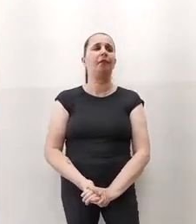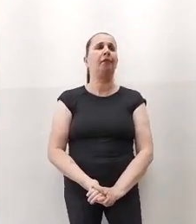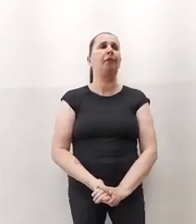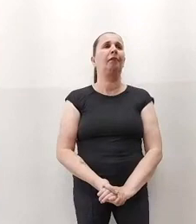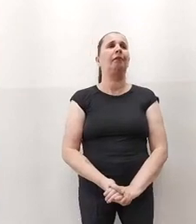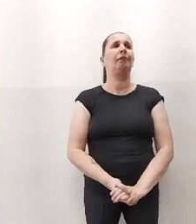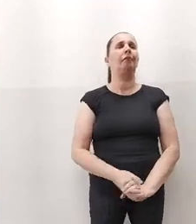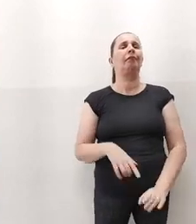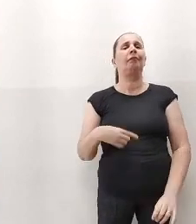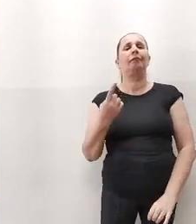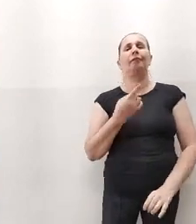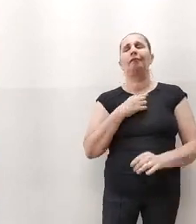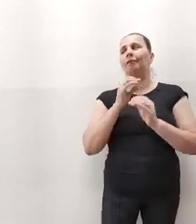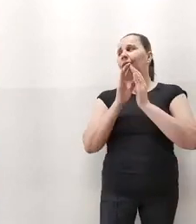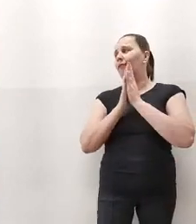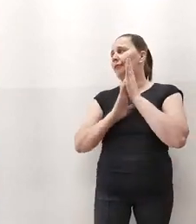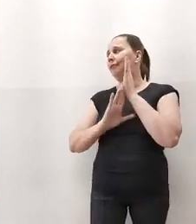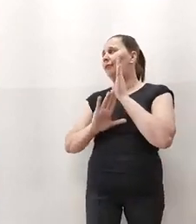Nós vamos adorar agora